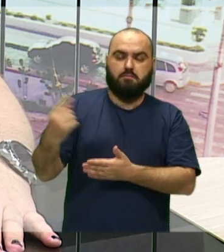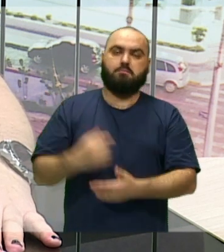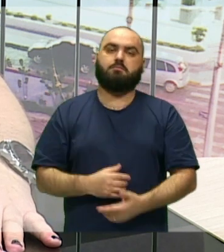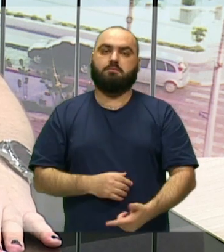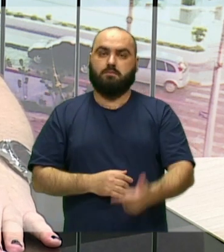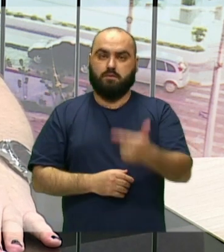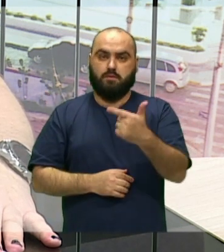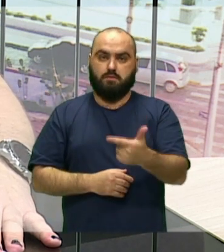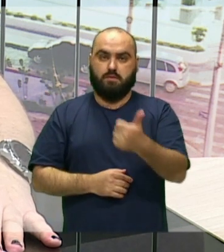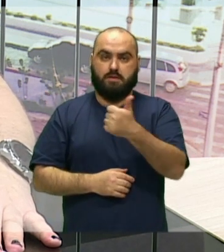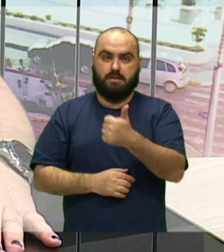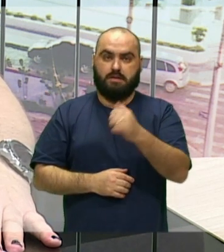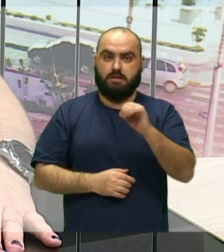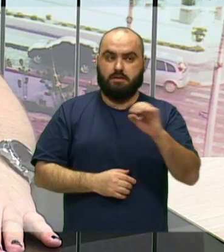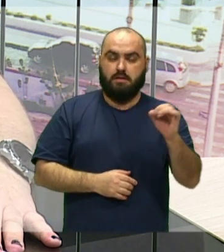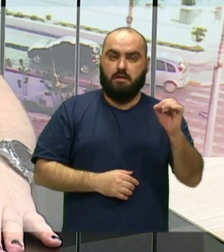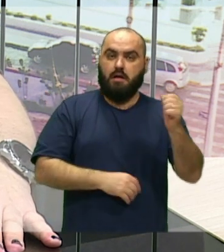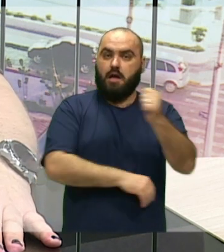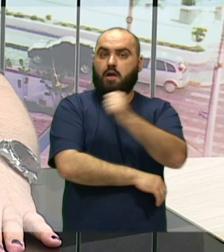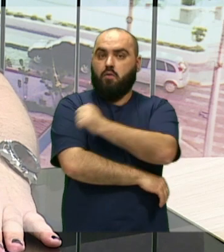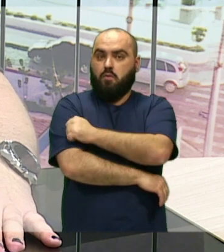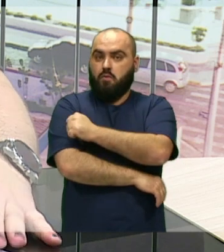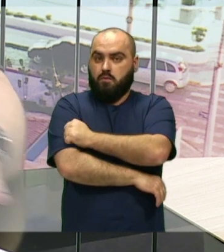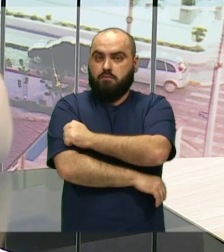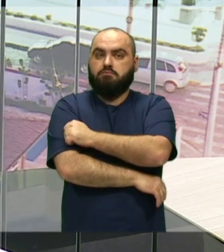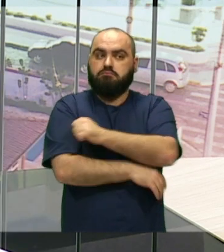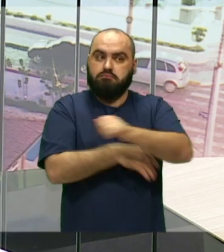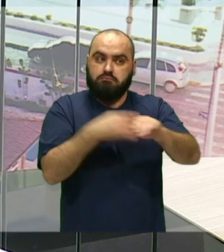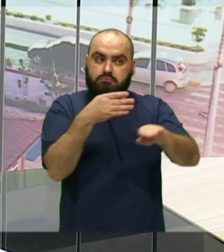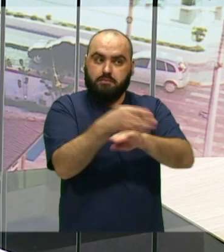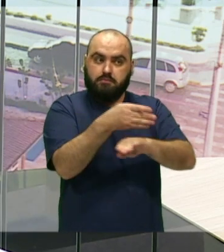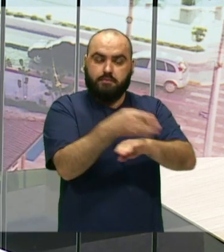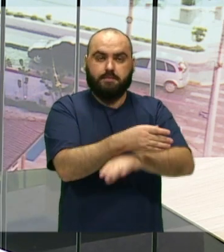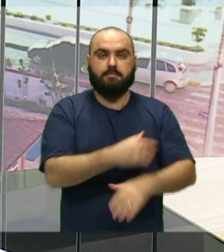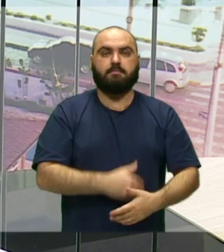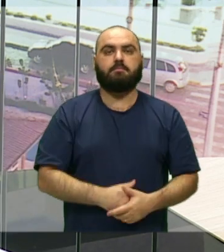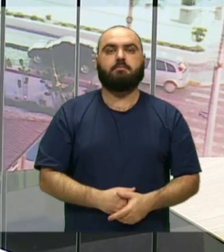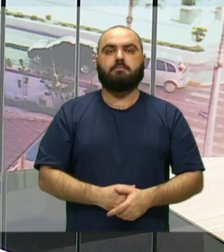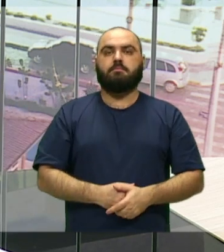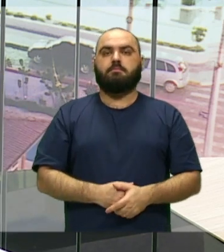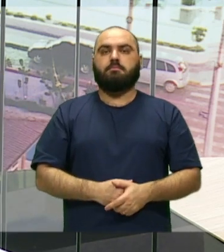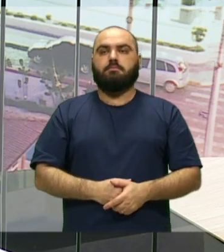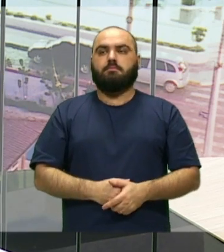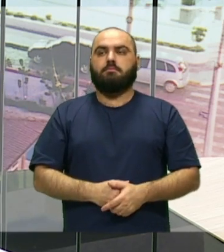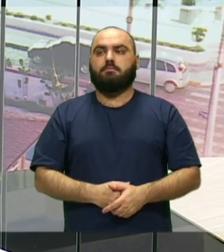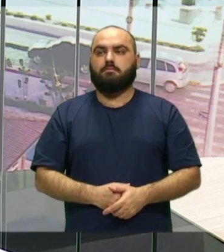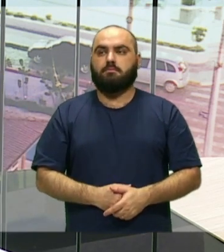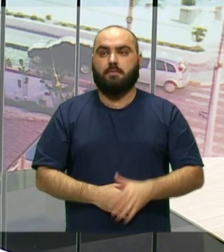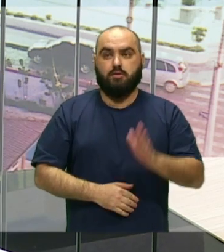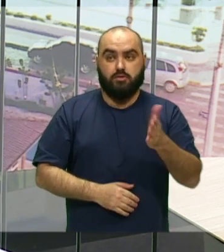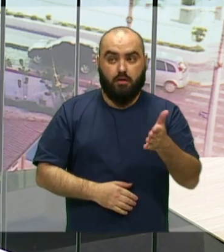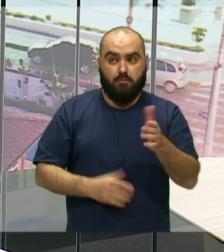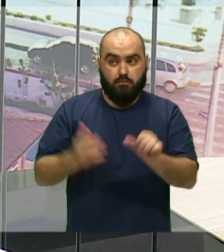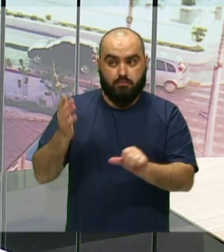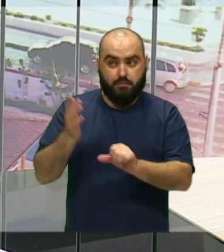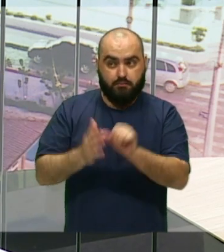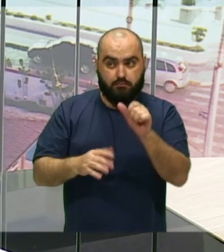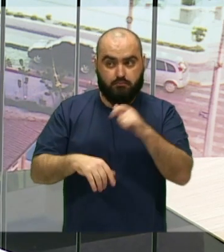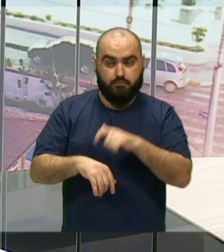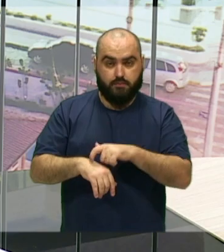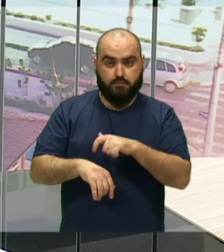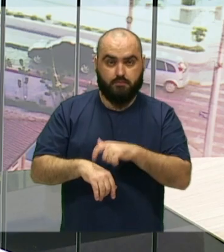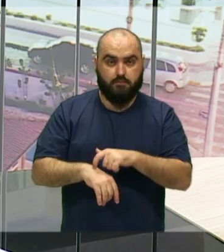2100 estudantes envolvidos mais ou menos e aí eh no na primeira etapa eh